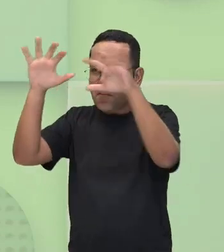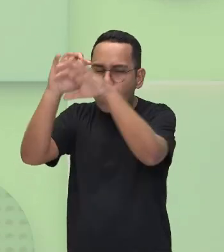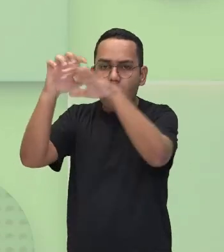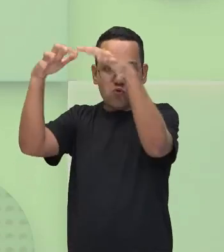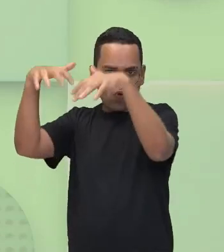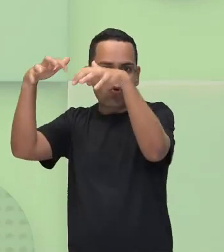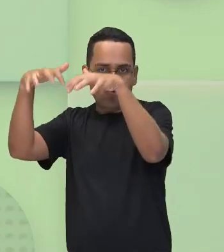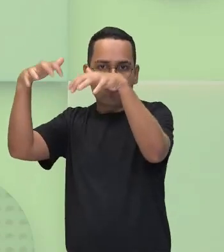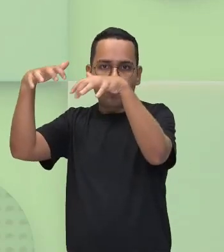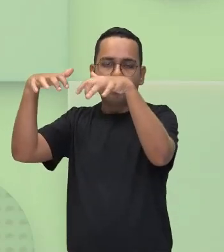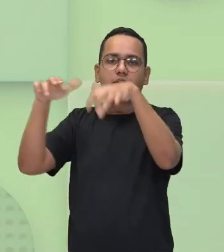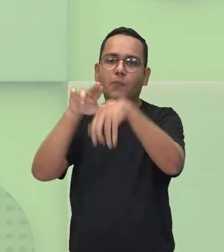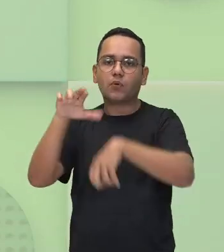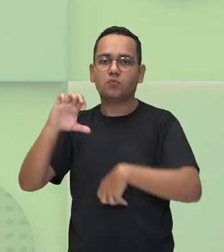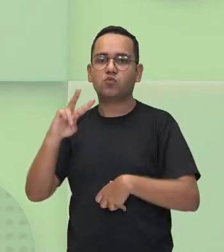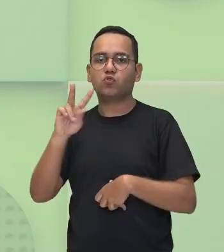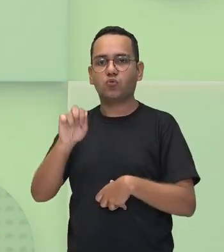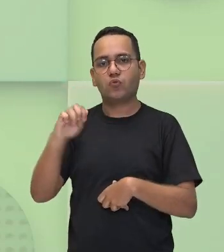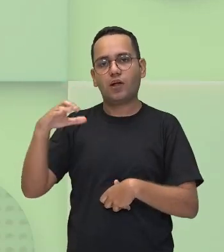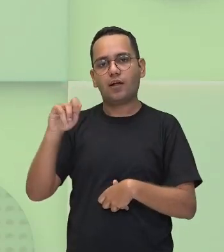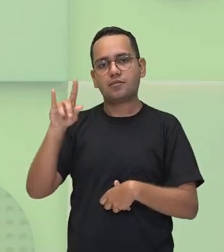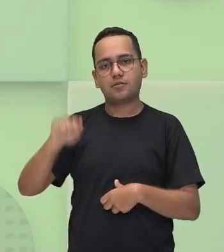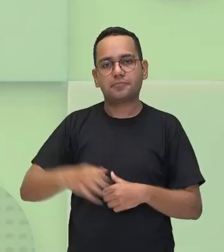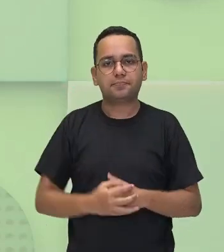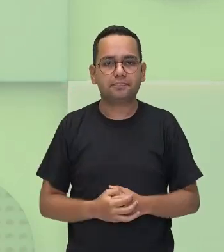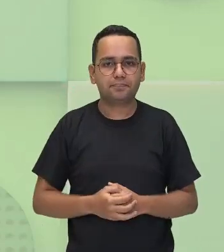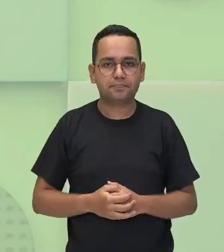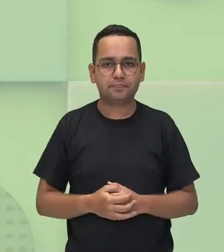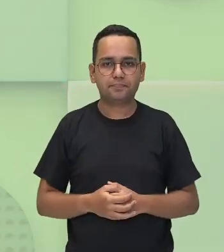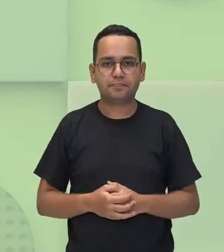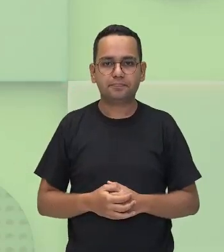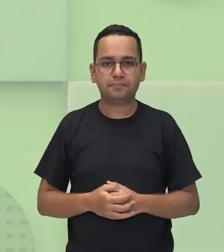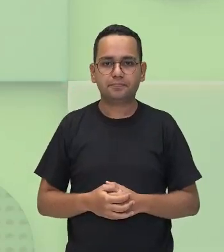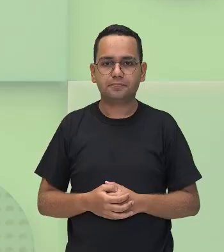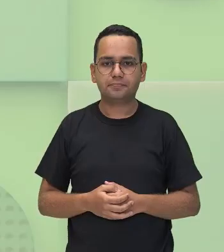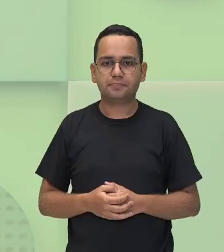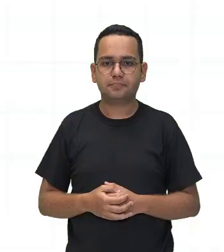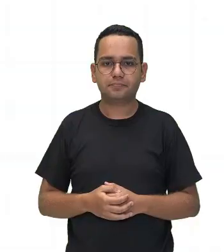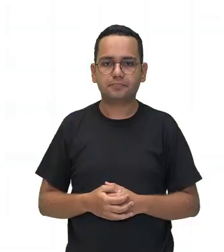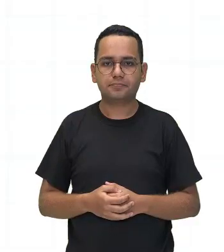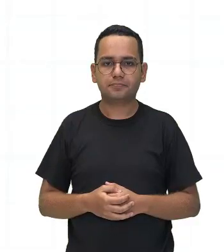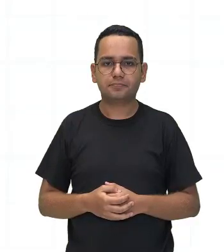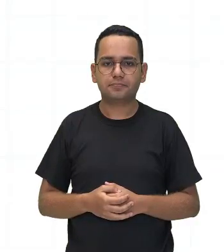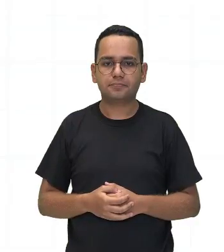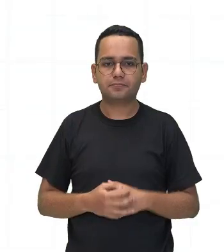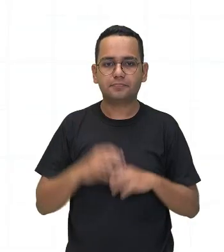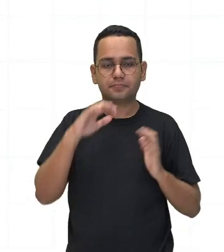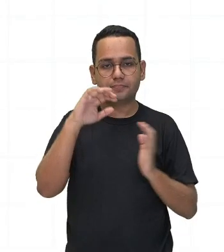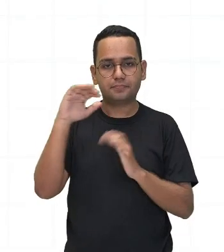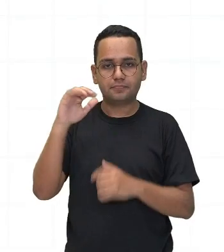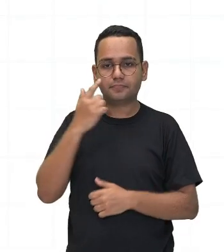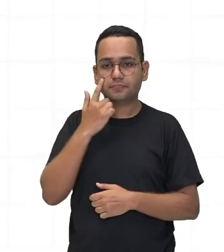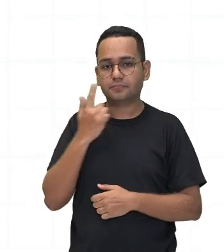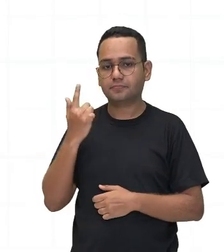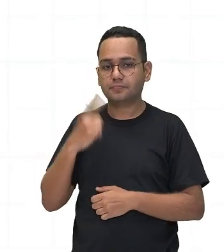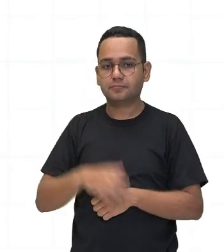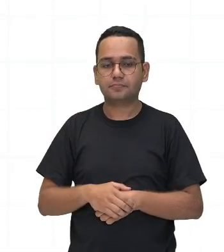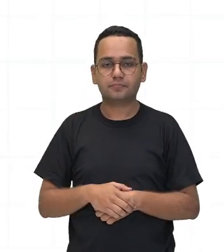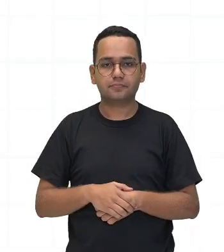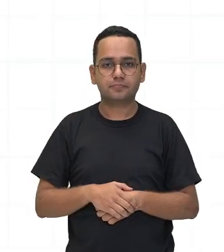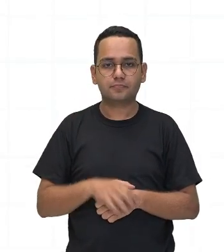ser chamado de chuva ácida, tá bom? Então vamos continuar aí com os poluentes atmosféricos. A